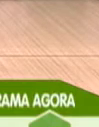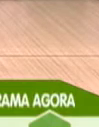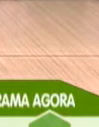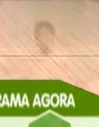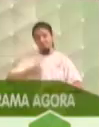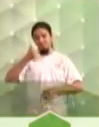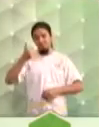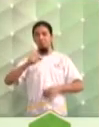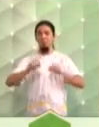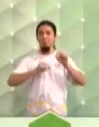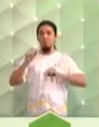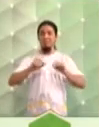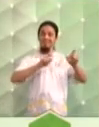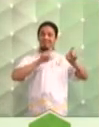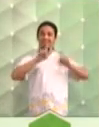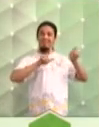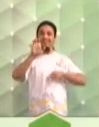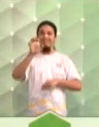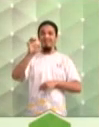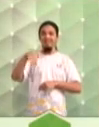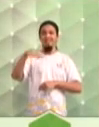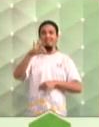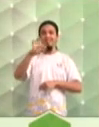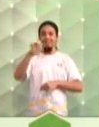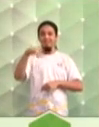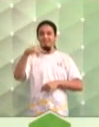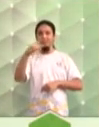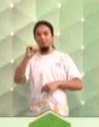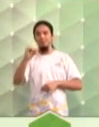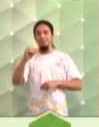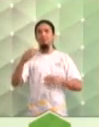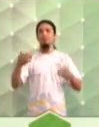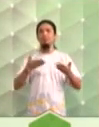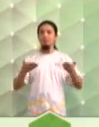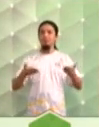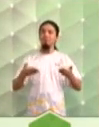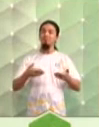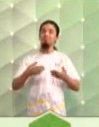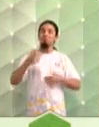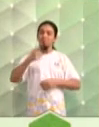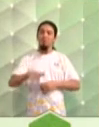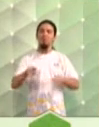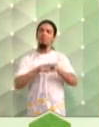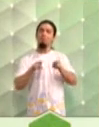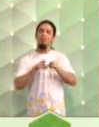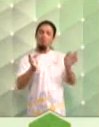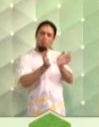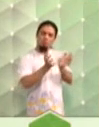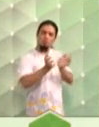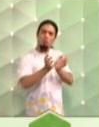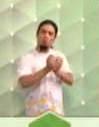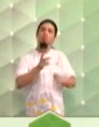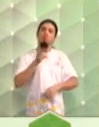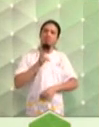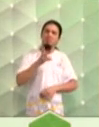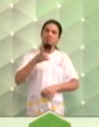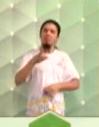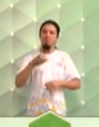A TV em Tempo, que nos abriga mais uma vez, ao Otávio Ramon, enfim, a toda a sua equipe, que nos apoia